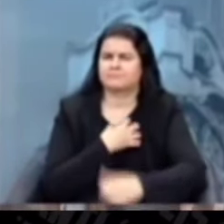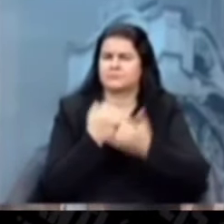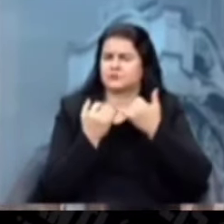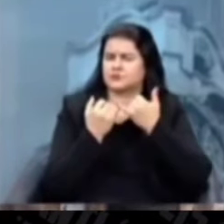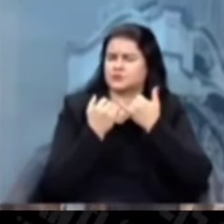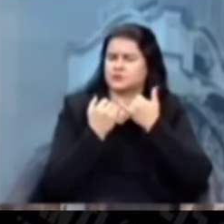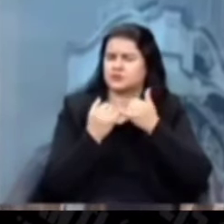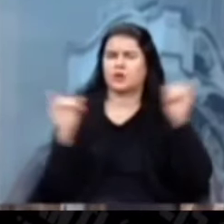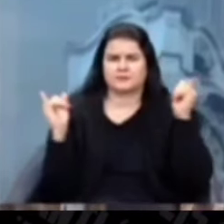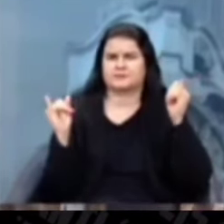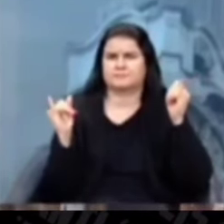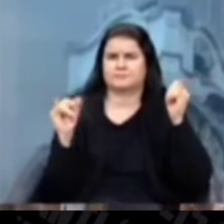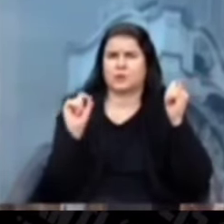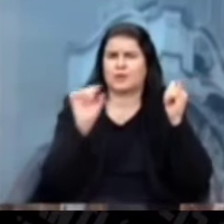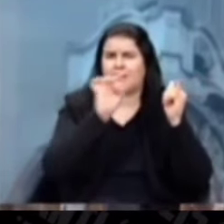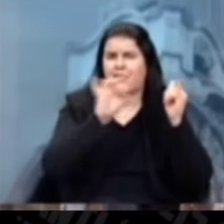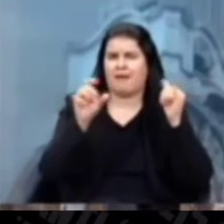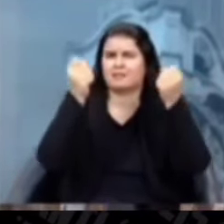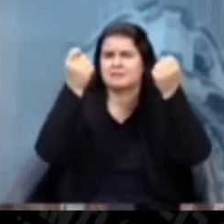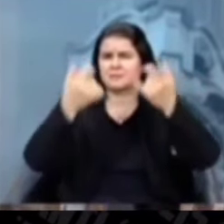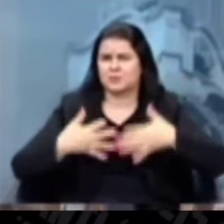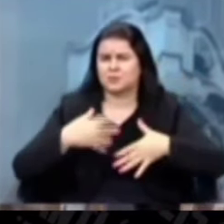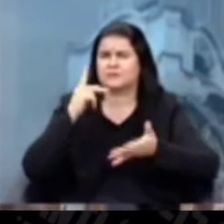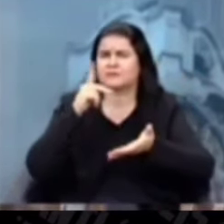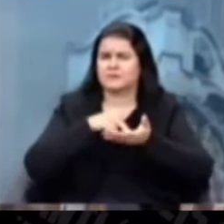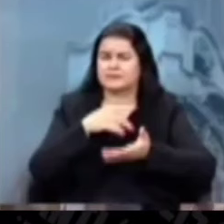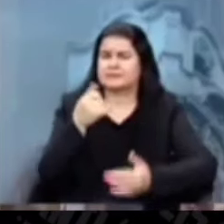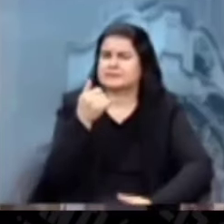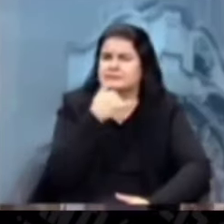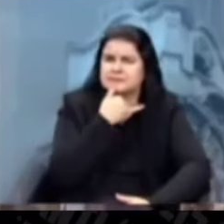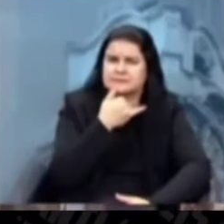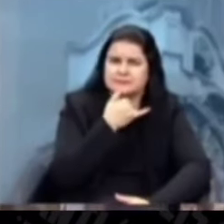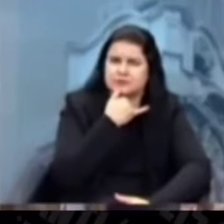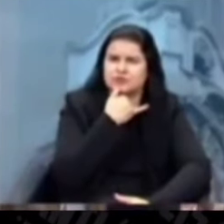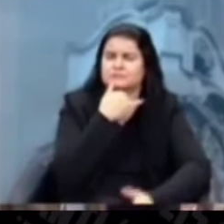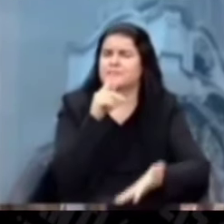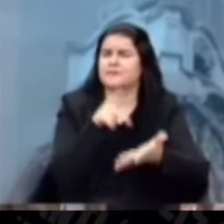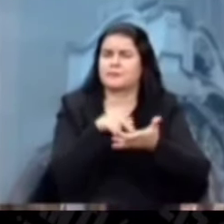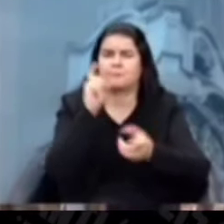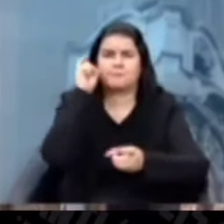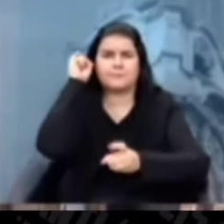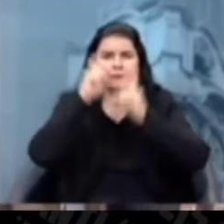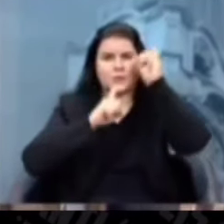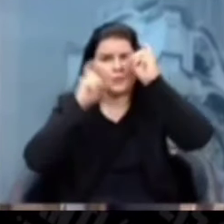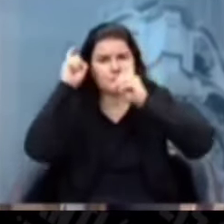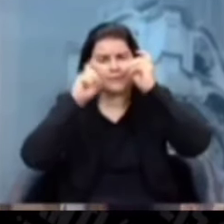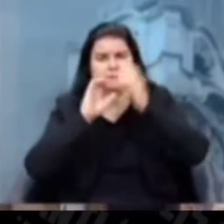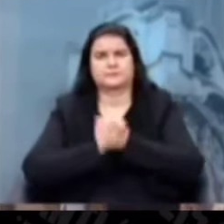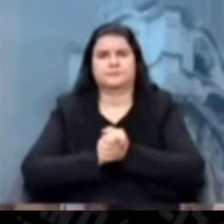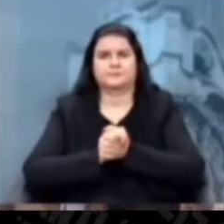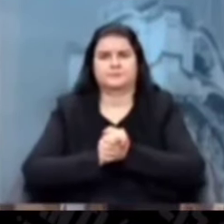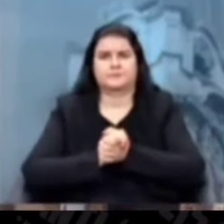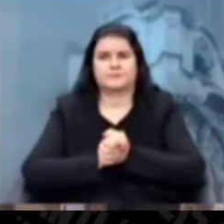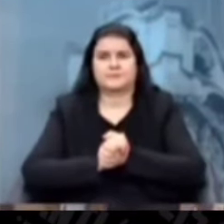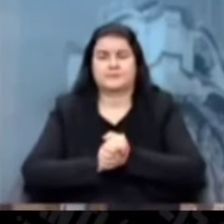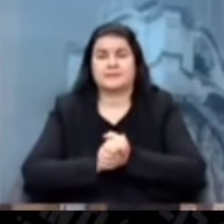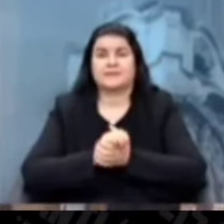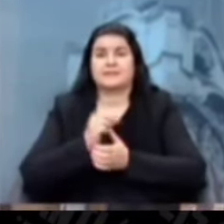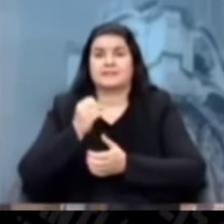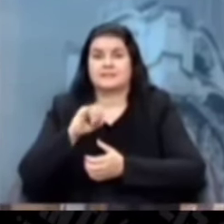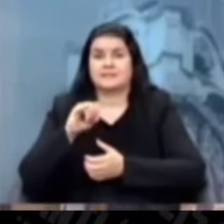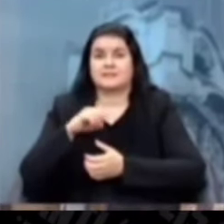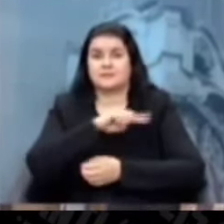trazidos, realmente muito tristes, realmente preocupantes. E somente quem foi até o postão